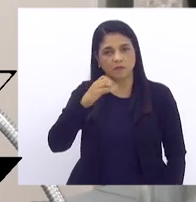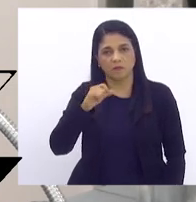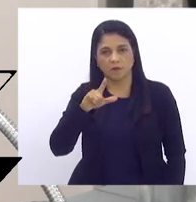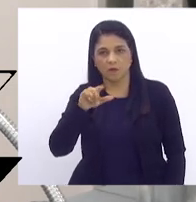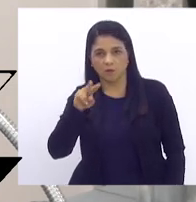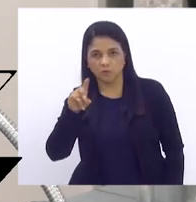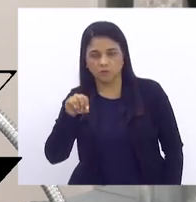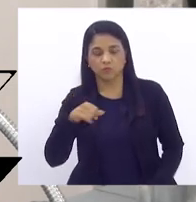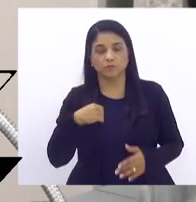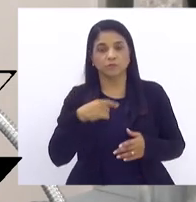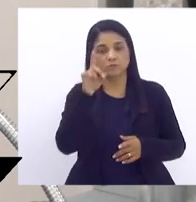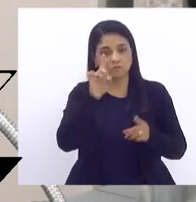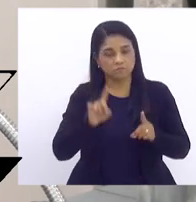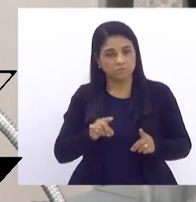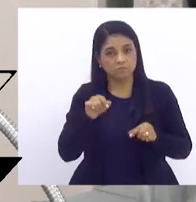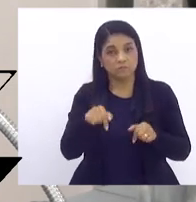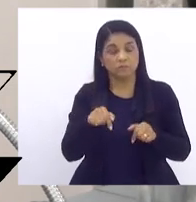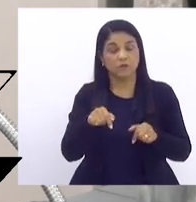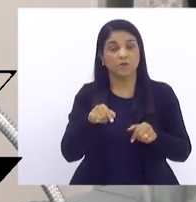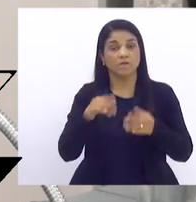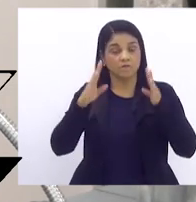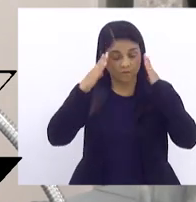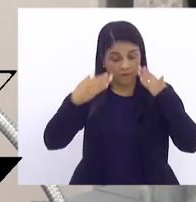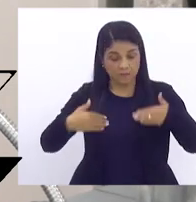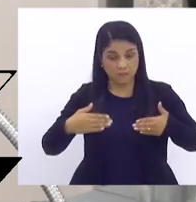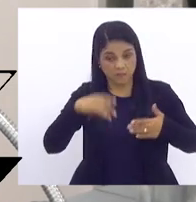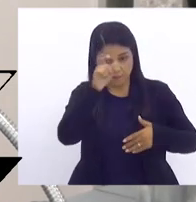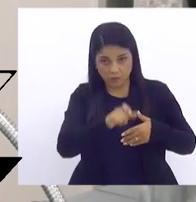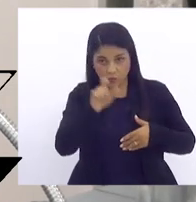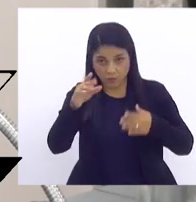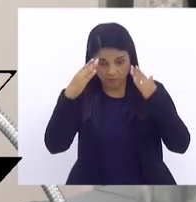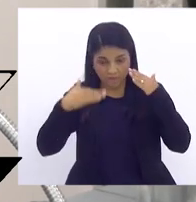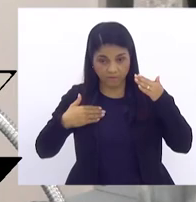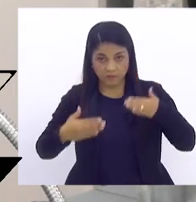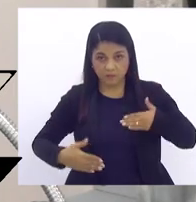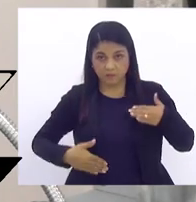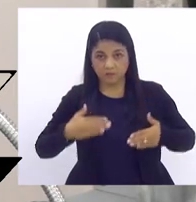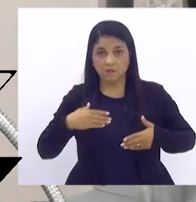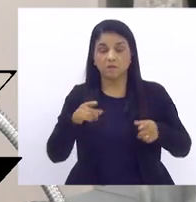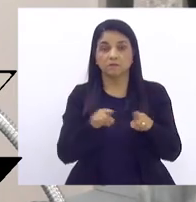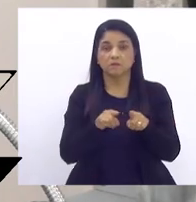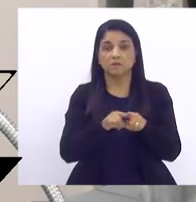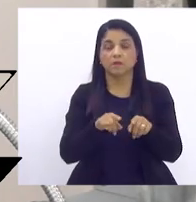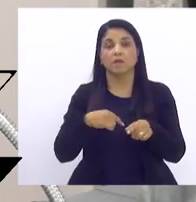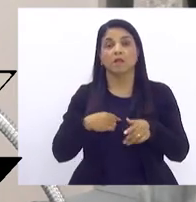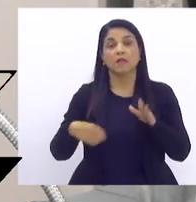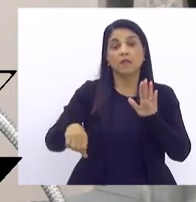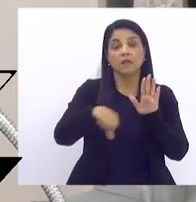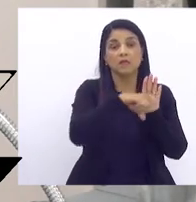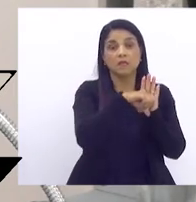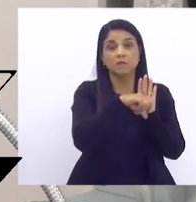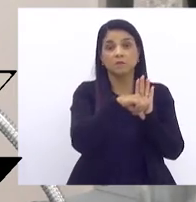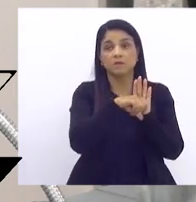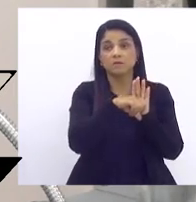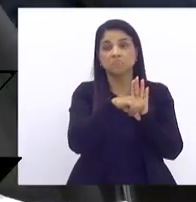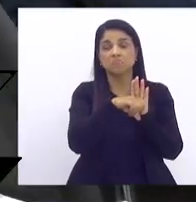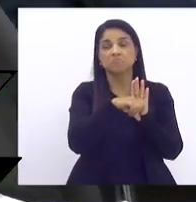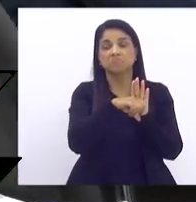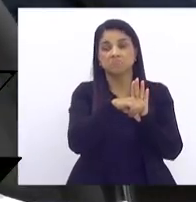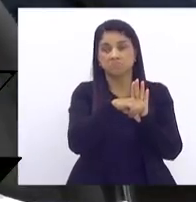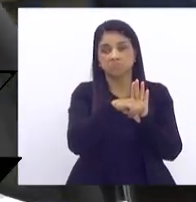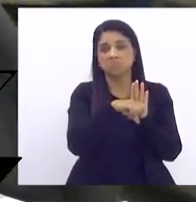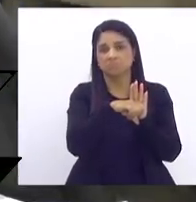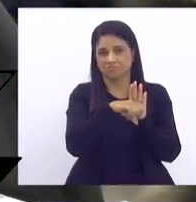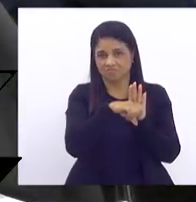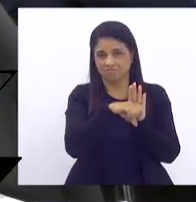pessoas físicas ou jurídicas que contribuírem para o perfazimento do crime de receptação. Gostei do perfazimento. Né? E